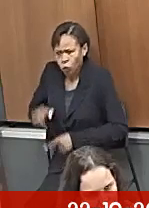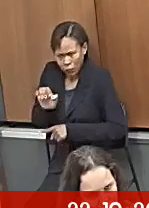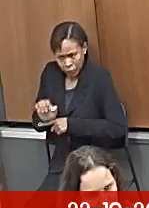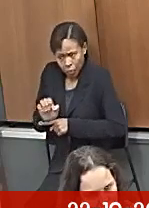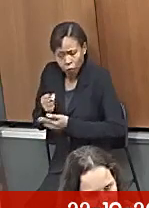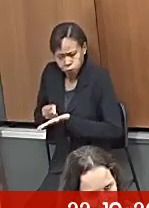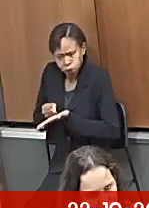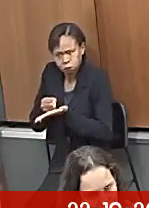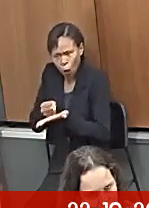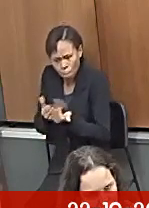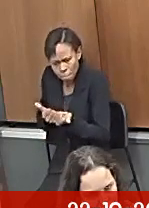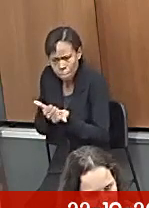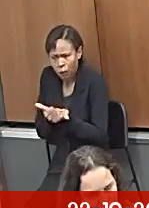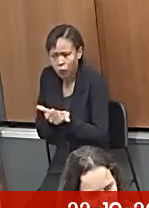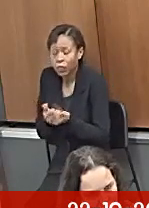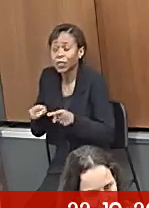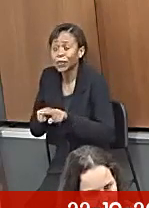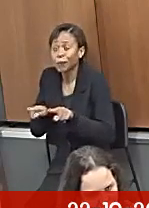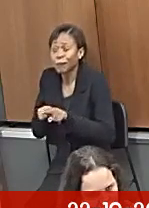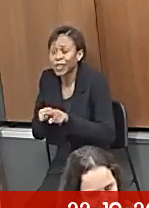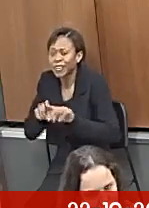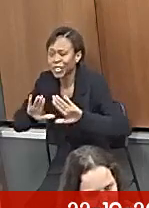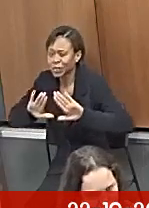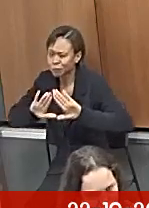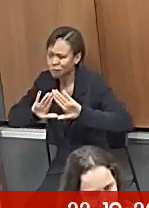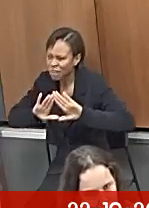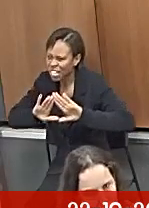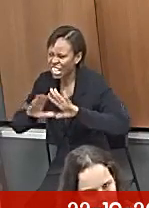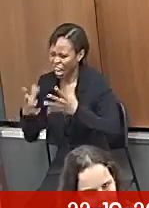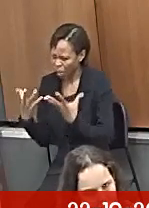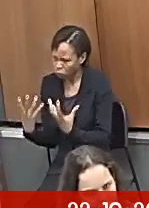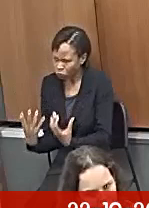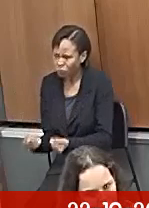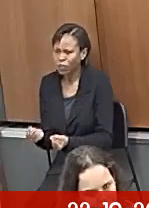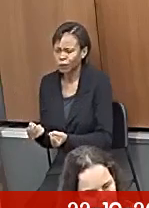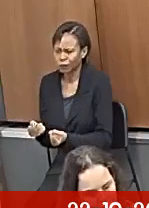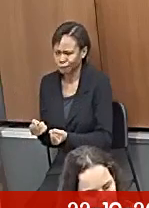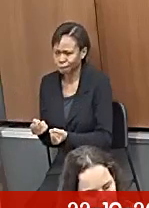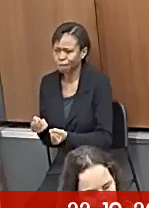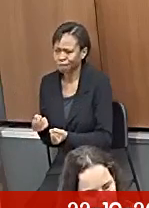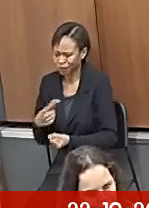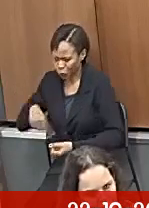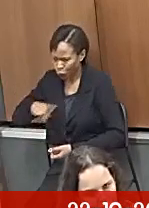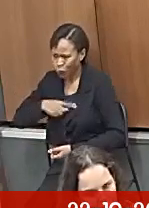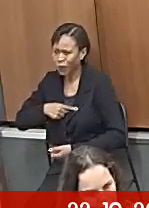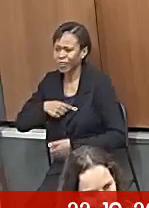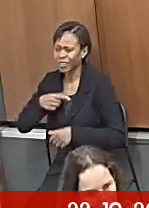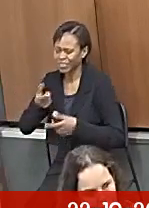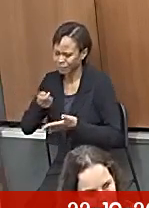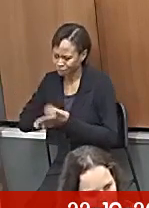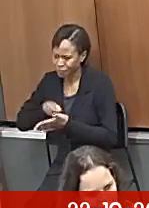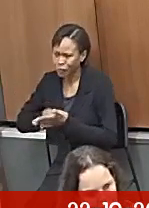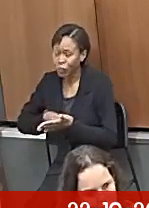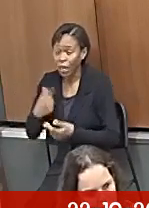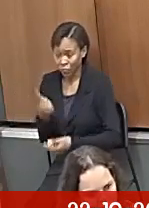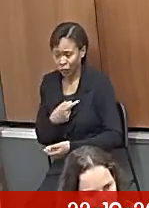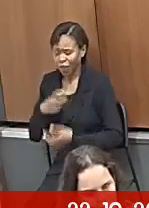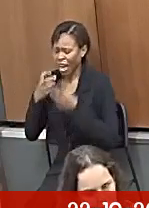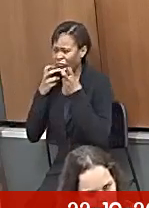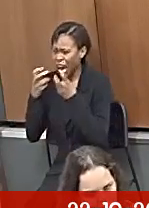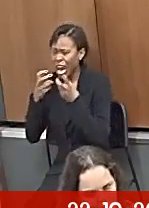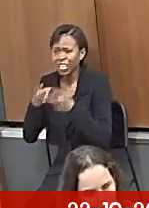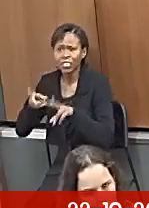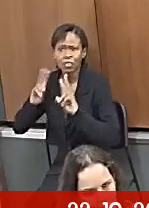muito feliz ao perceber a Assembleia aceitando a nossa causa. Realmente, a gente grita há